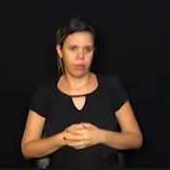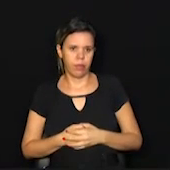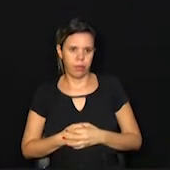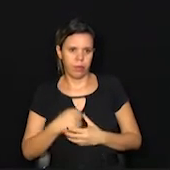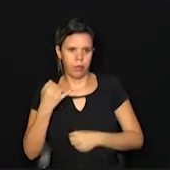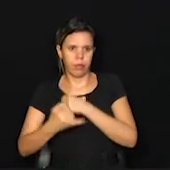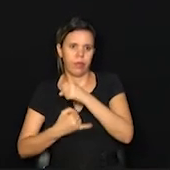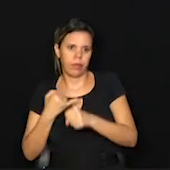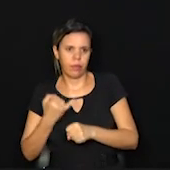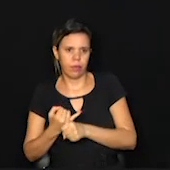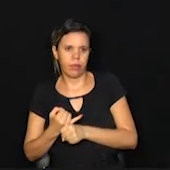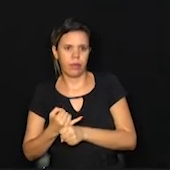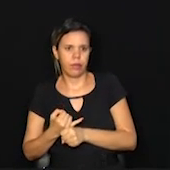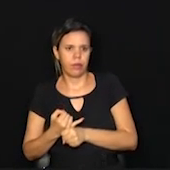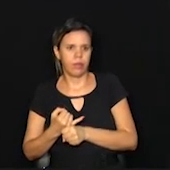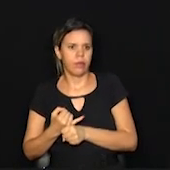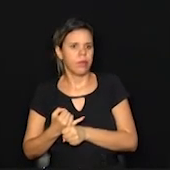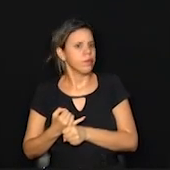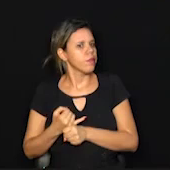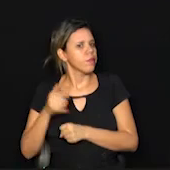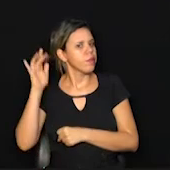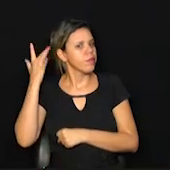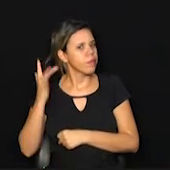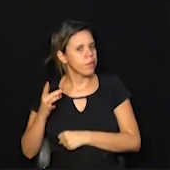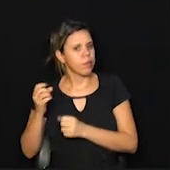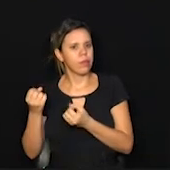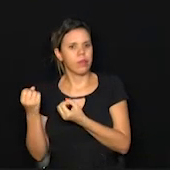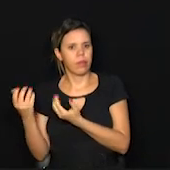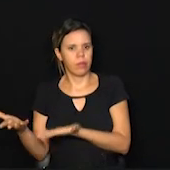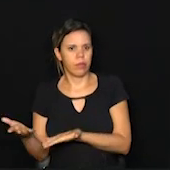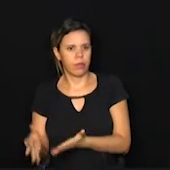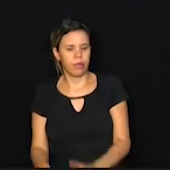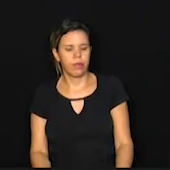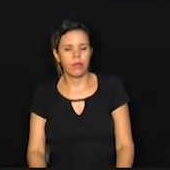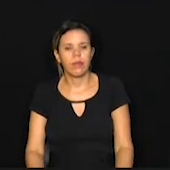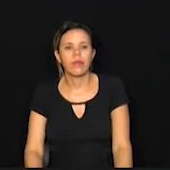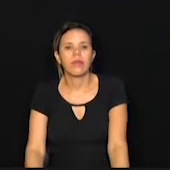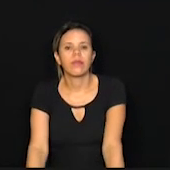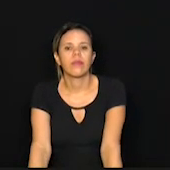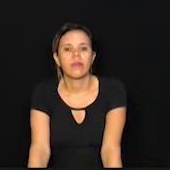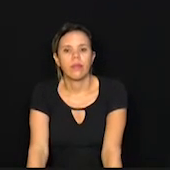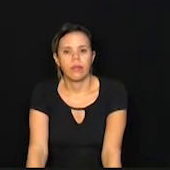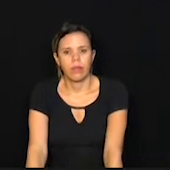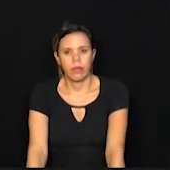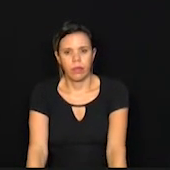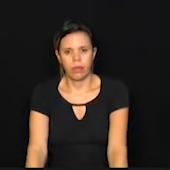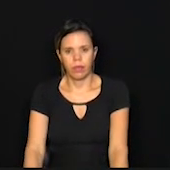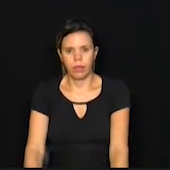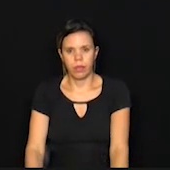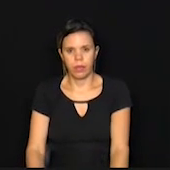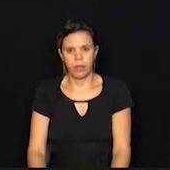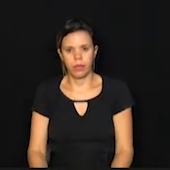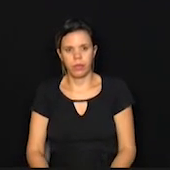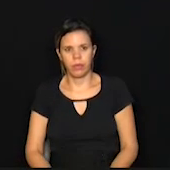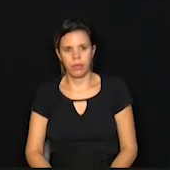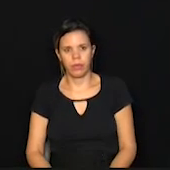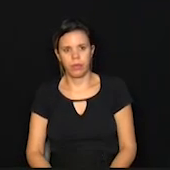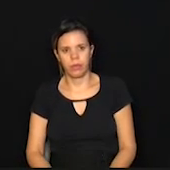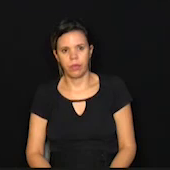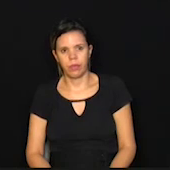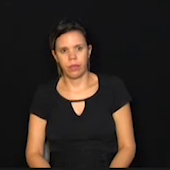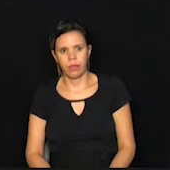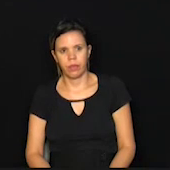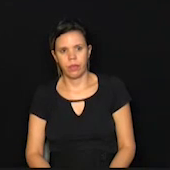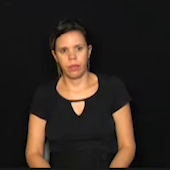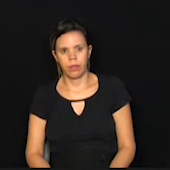Inclusive tem um site né vida. Net.br nosso site também fica ali e